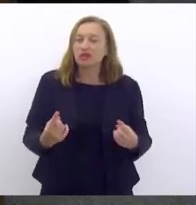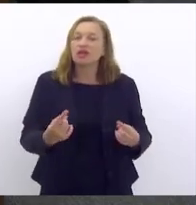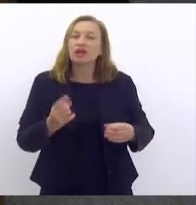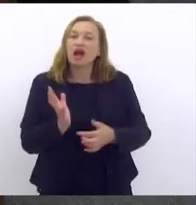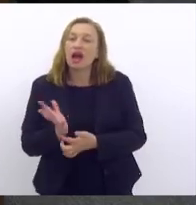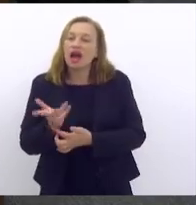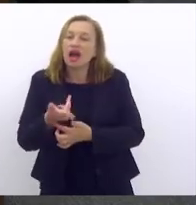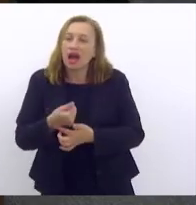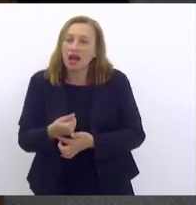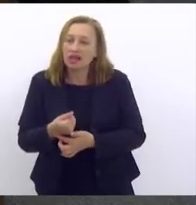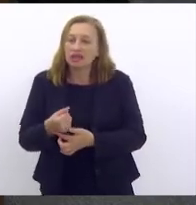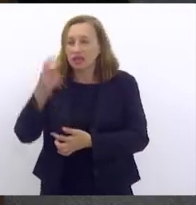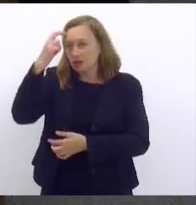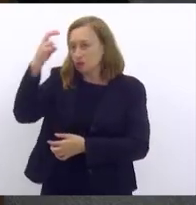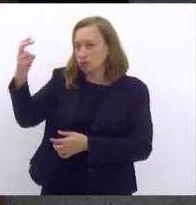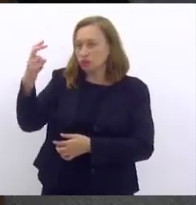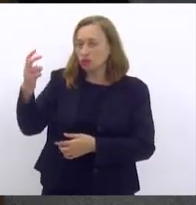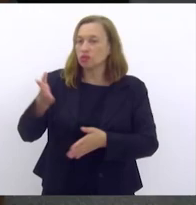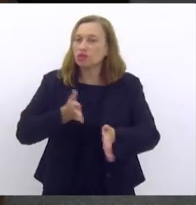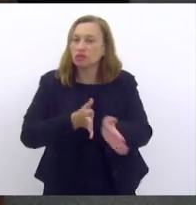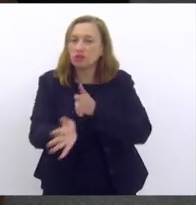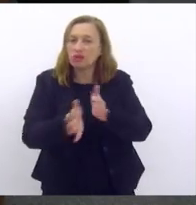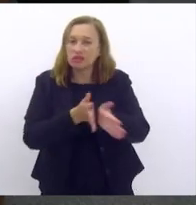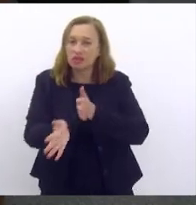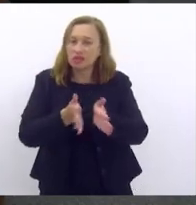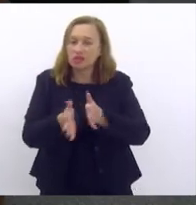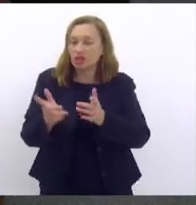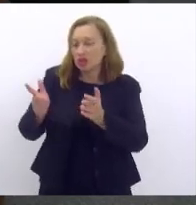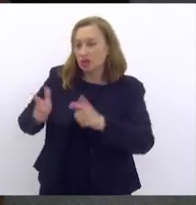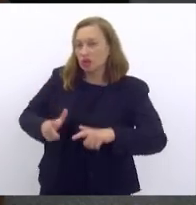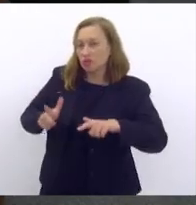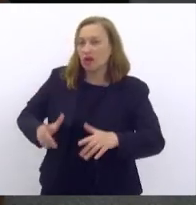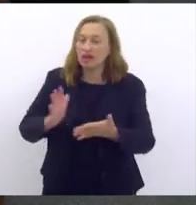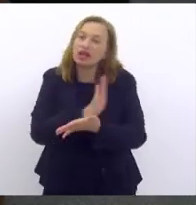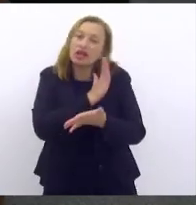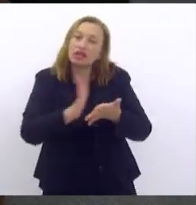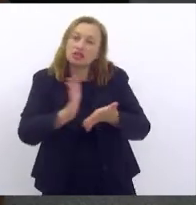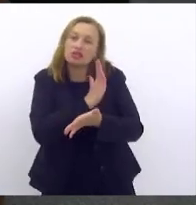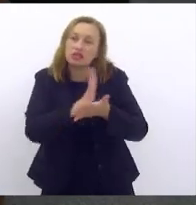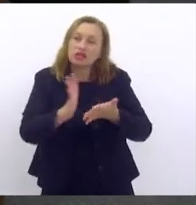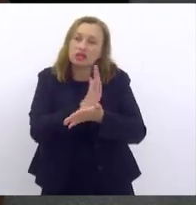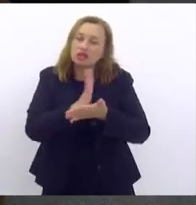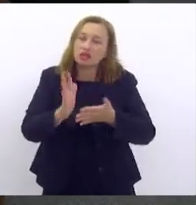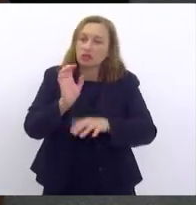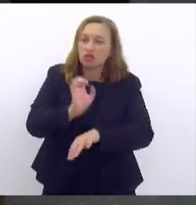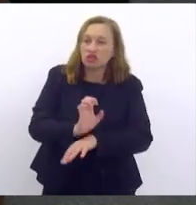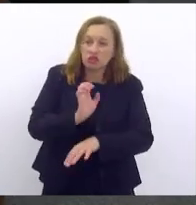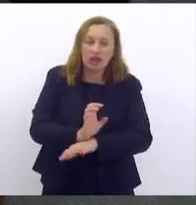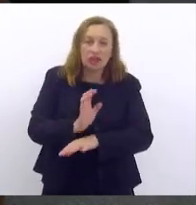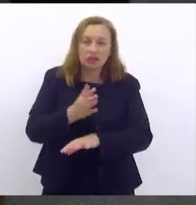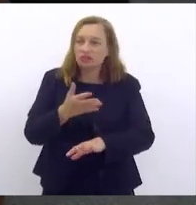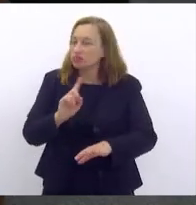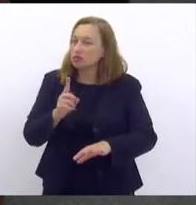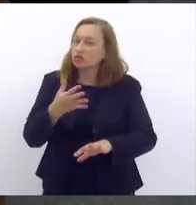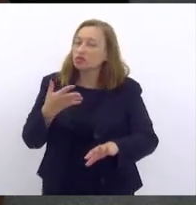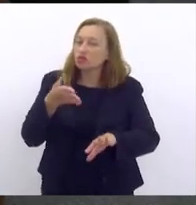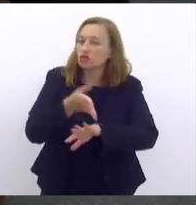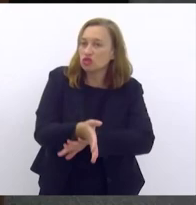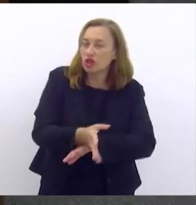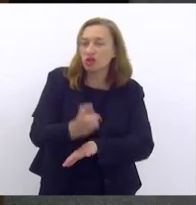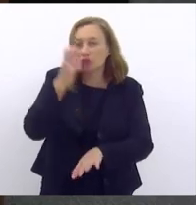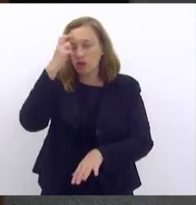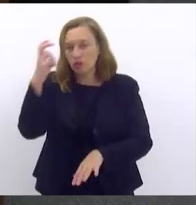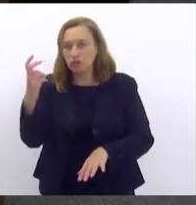arte, à cultura, o lazer em territórios que, muitas vezes, o estado não tem o equipamento de educação, o equipamento de cultura,